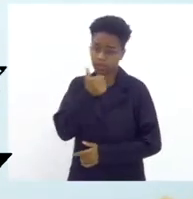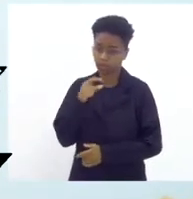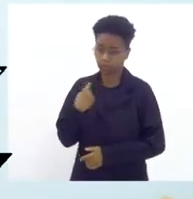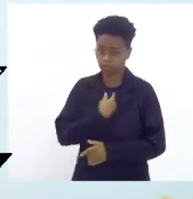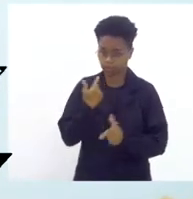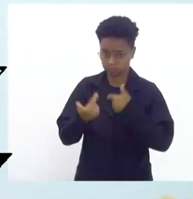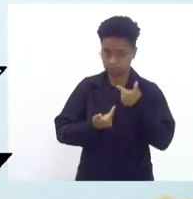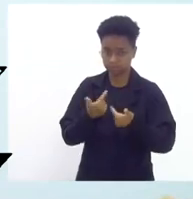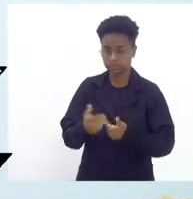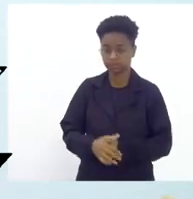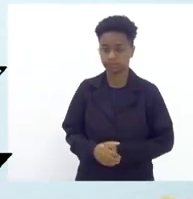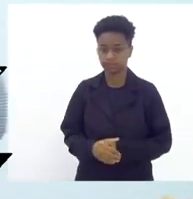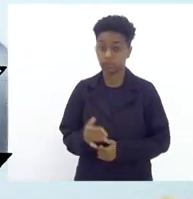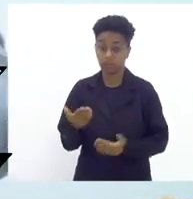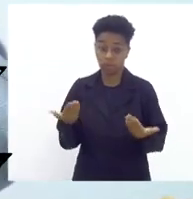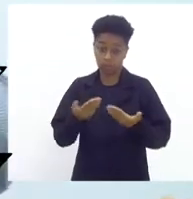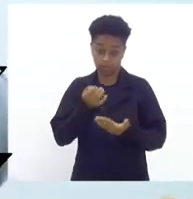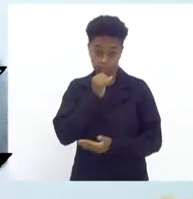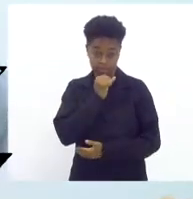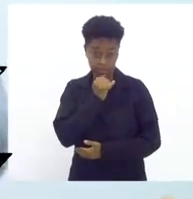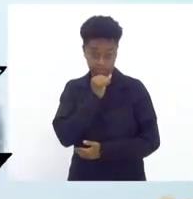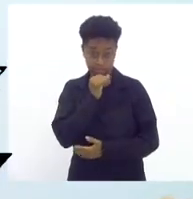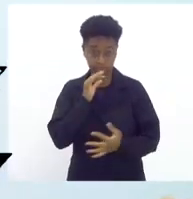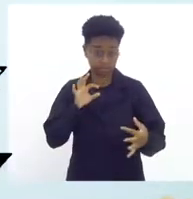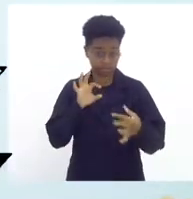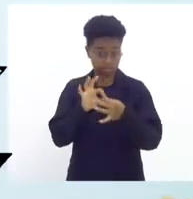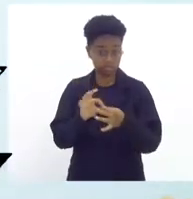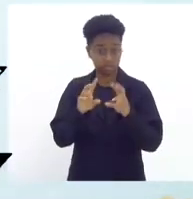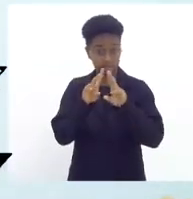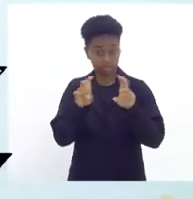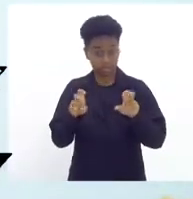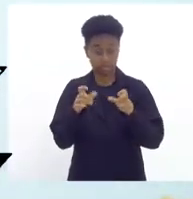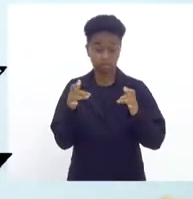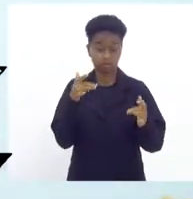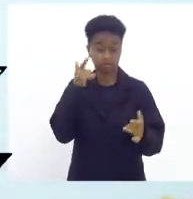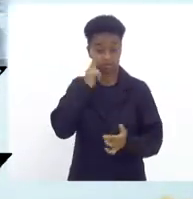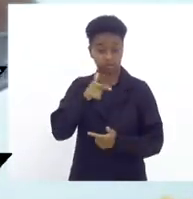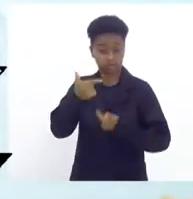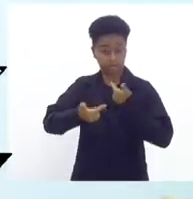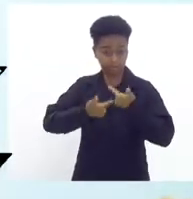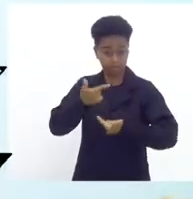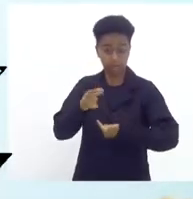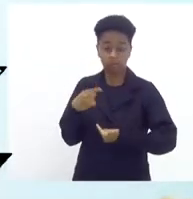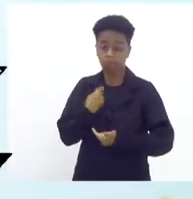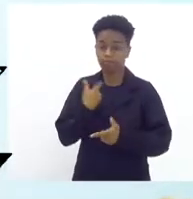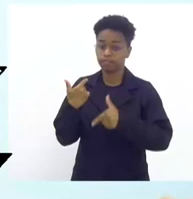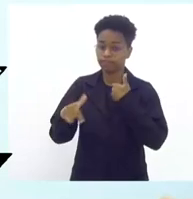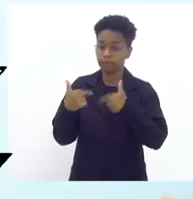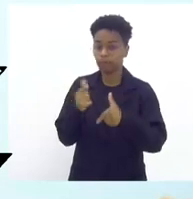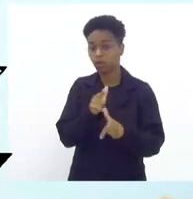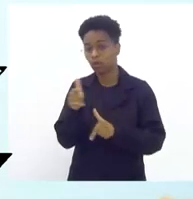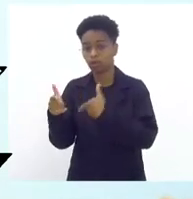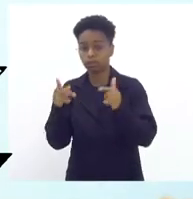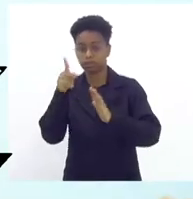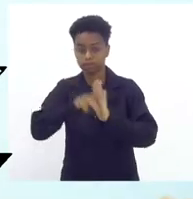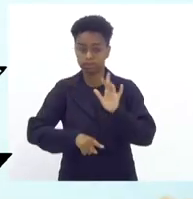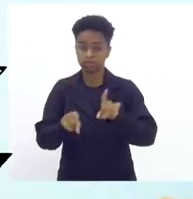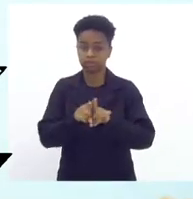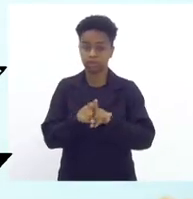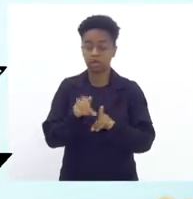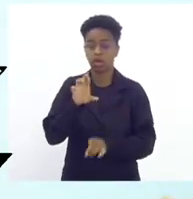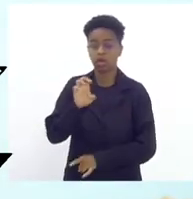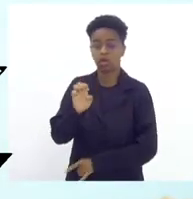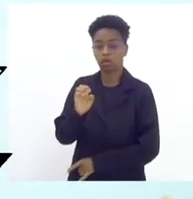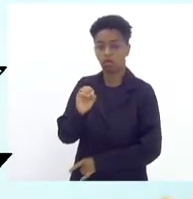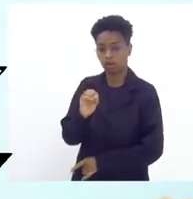está fazendo hoje por exemplo bem alinhado com isso é tema do acesso ao trabalho nós estamos trabalhando entre outros projetos num projeto chamada rota